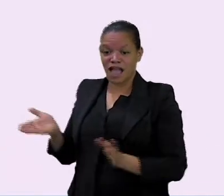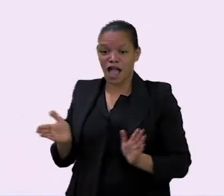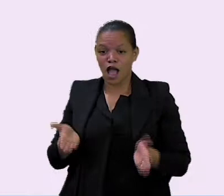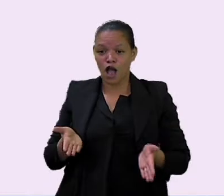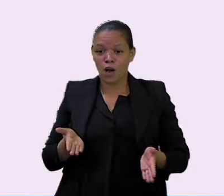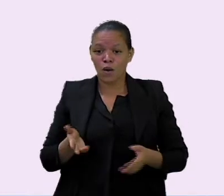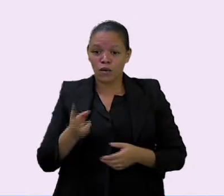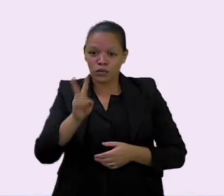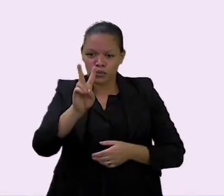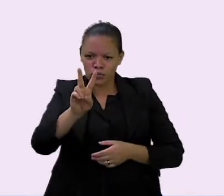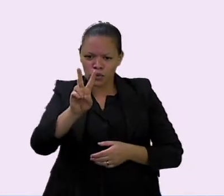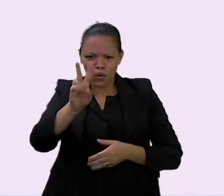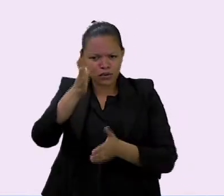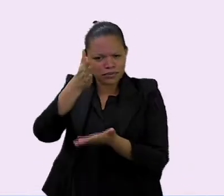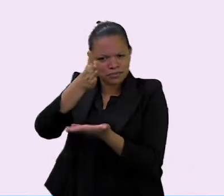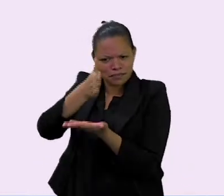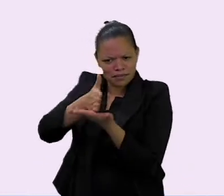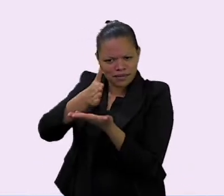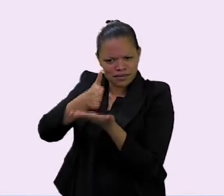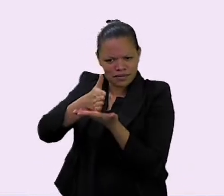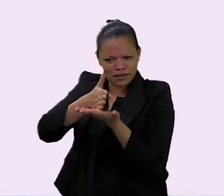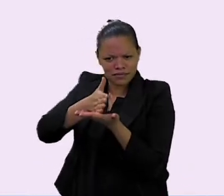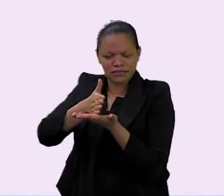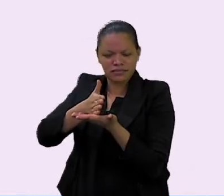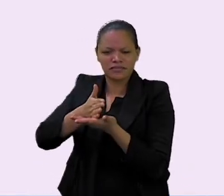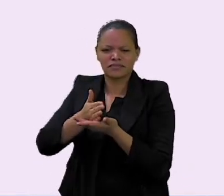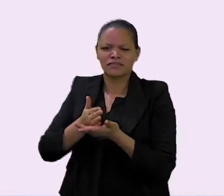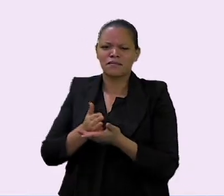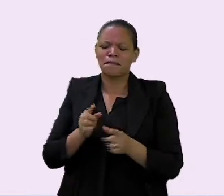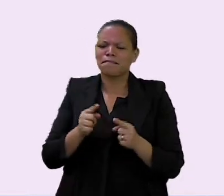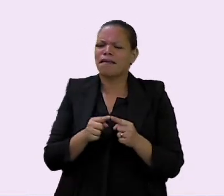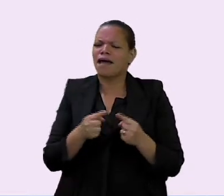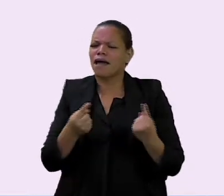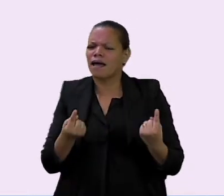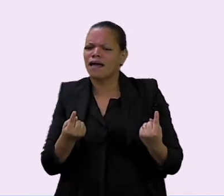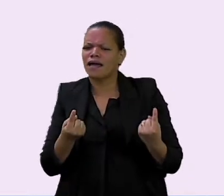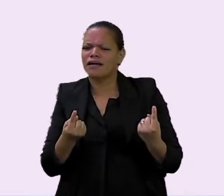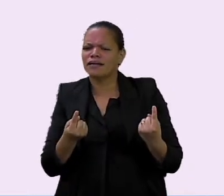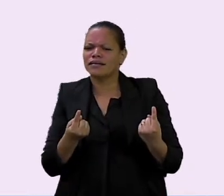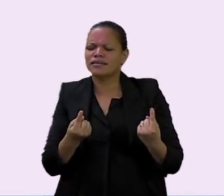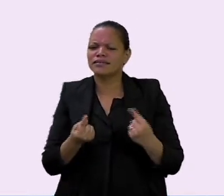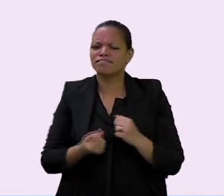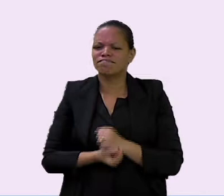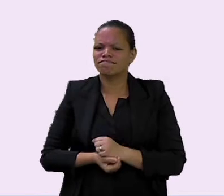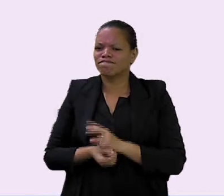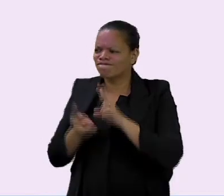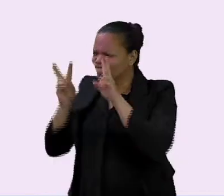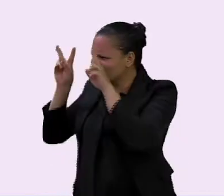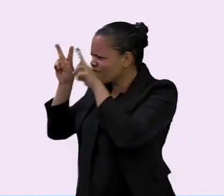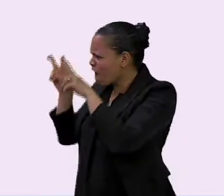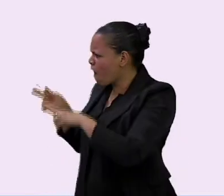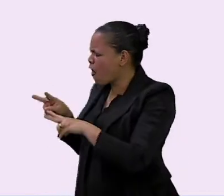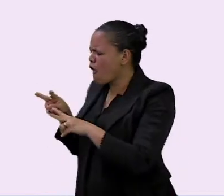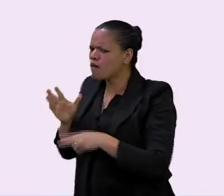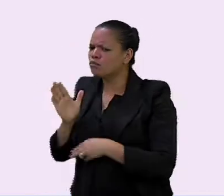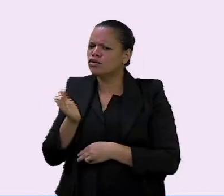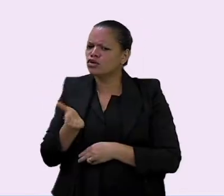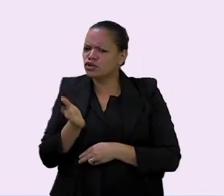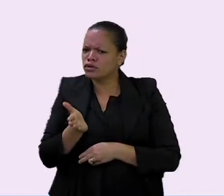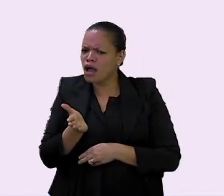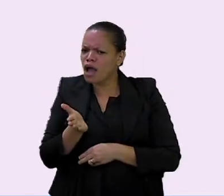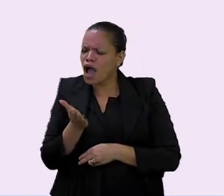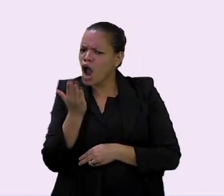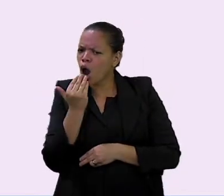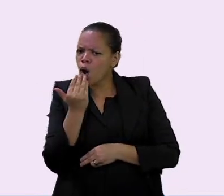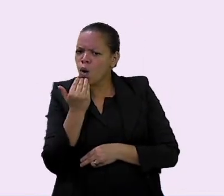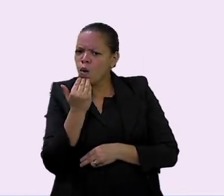Eu reparti em duas partes esse inteiro. Porém, como nós lemos, eu comi apenas a